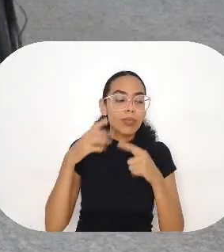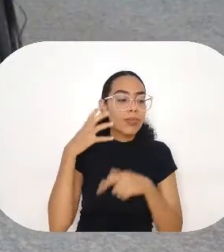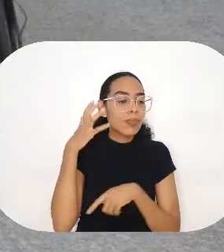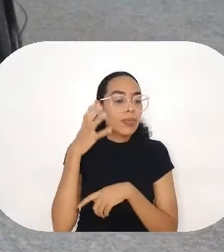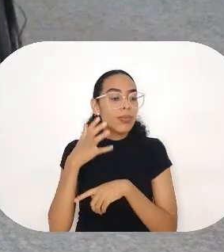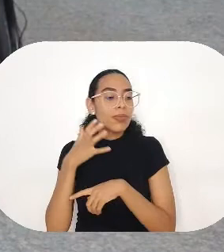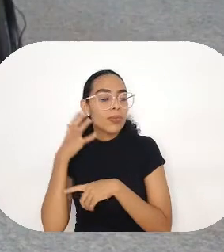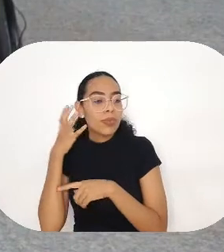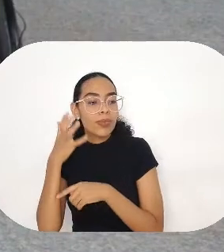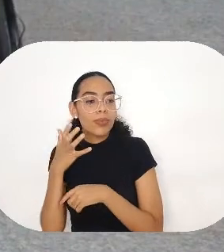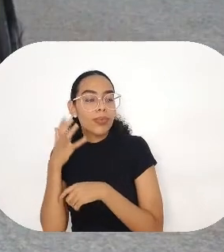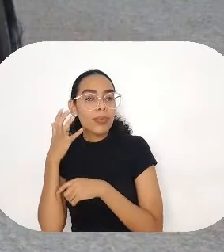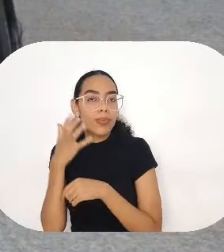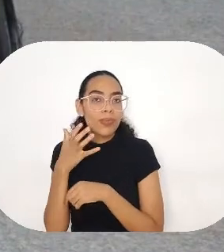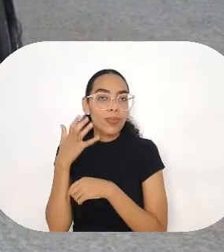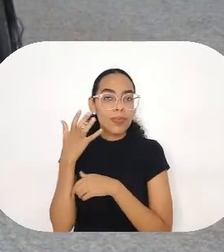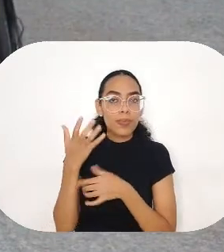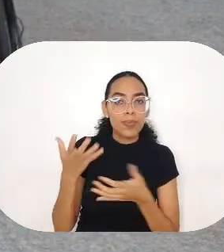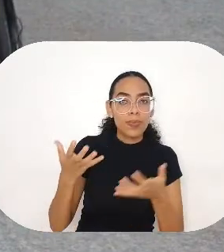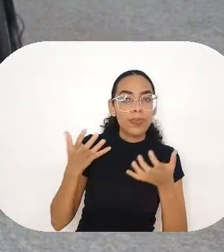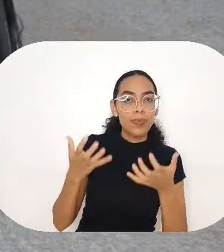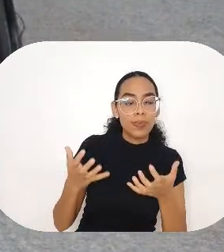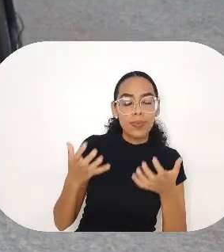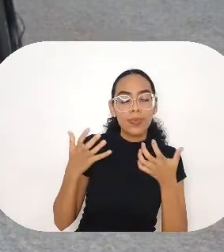e tento